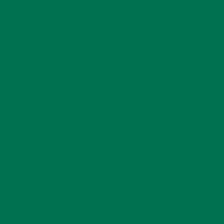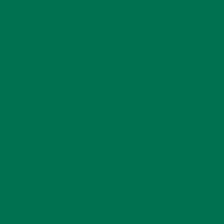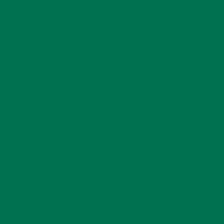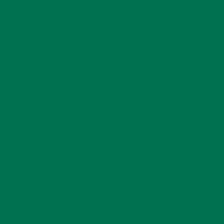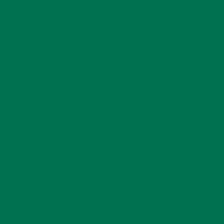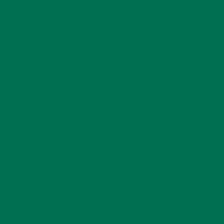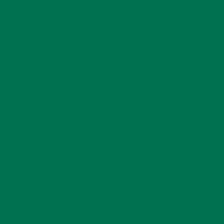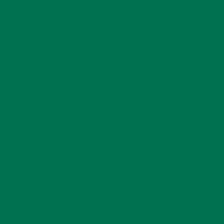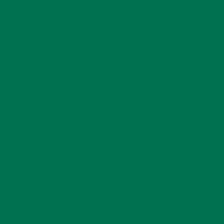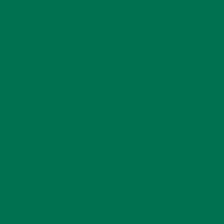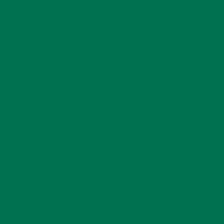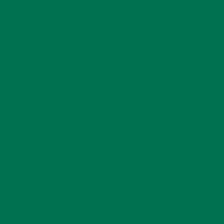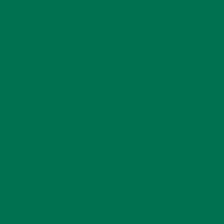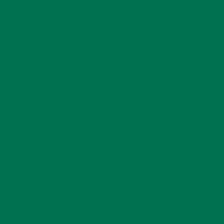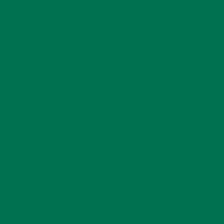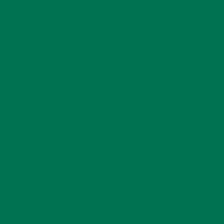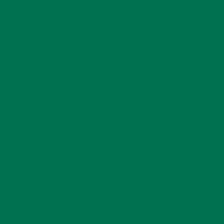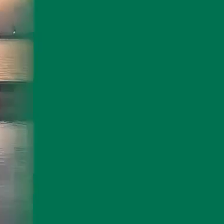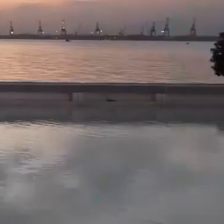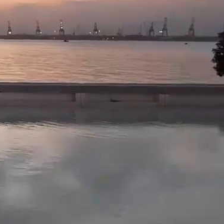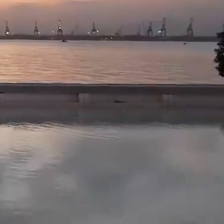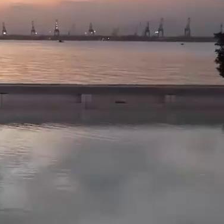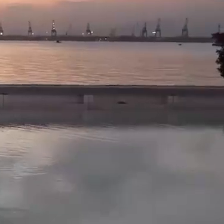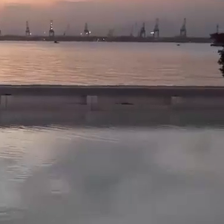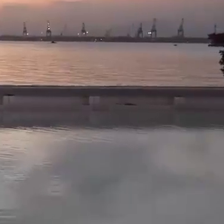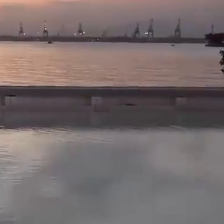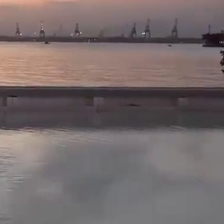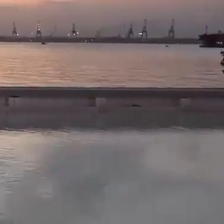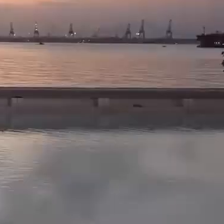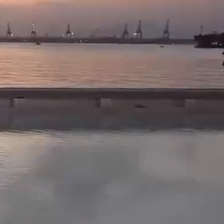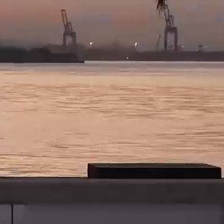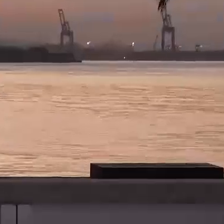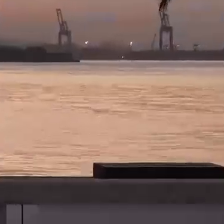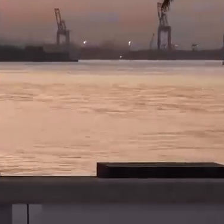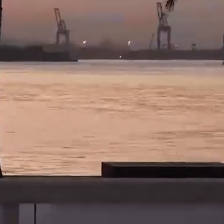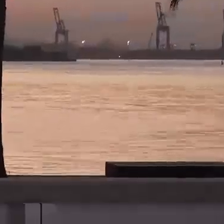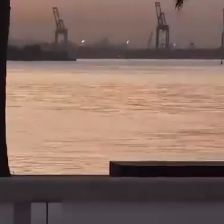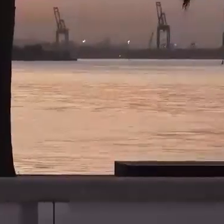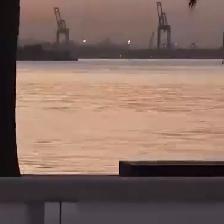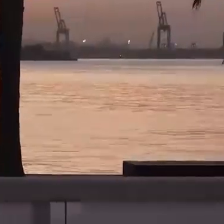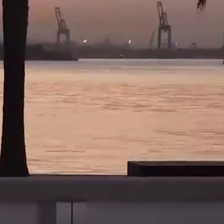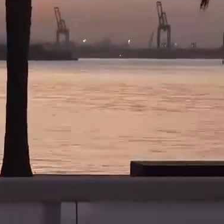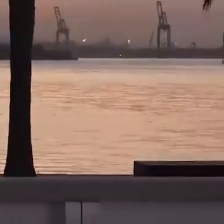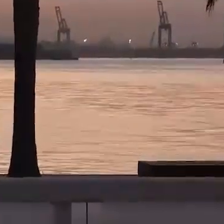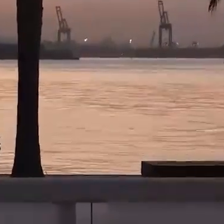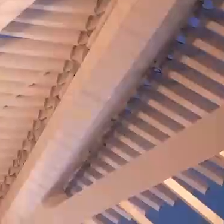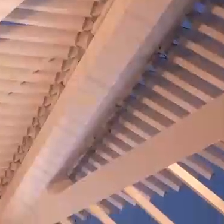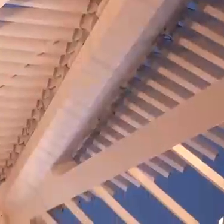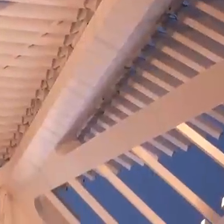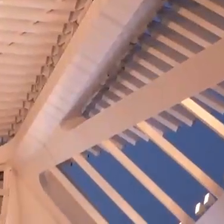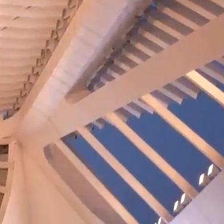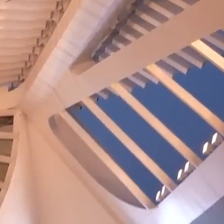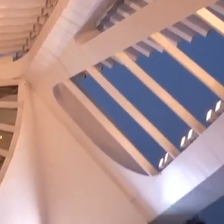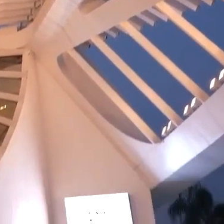roda de conversa acontece em um espaço grande dentro do museu. É possível ver ao fundo uma grande janela de vidro e a entrada do museu ornada